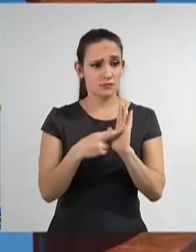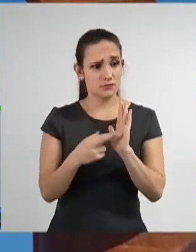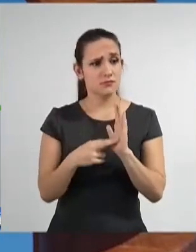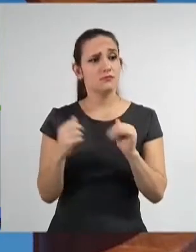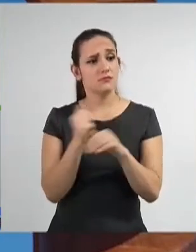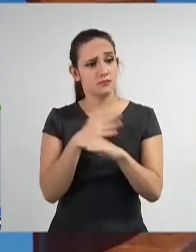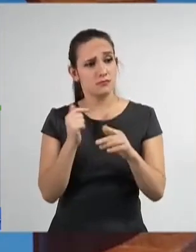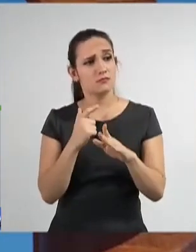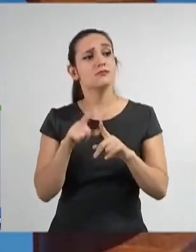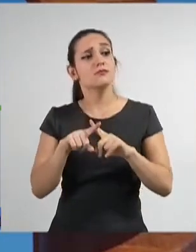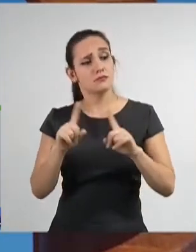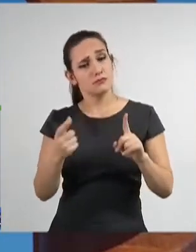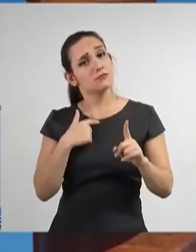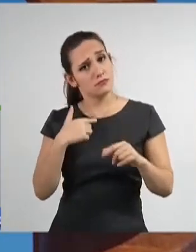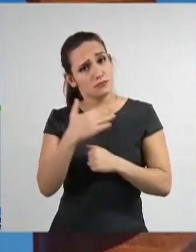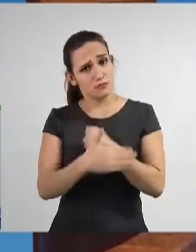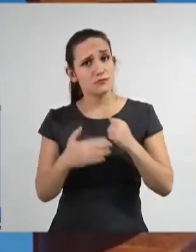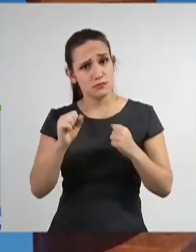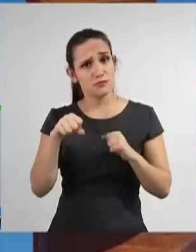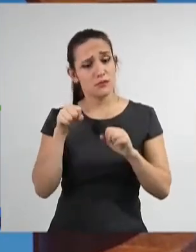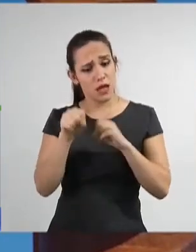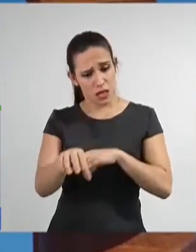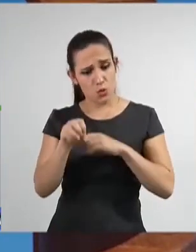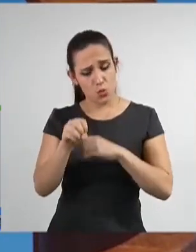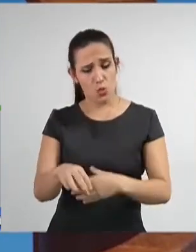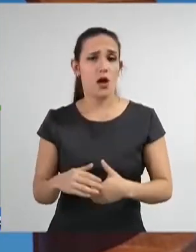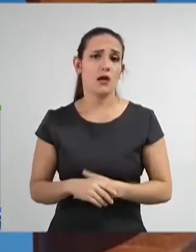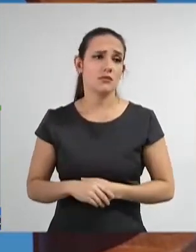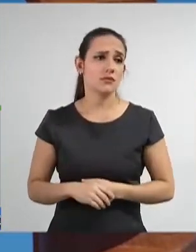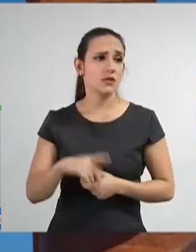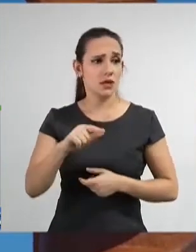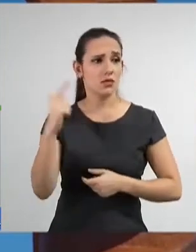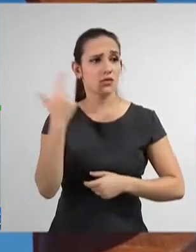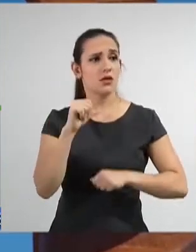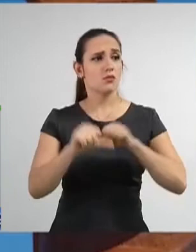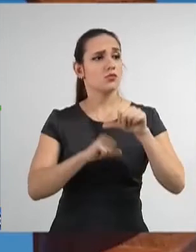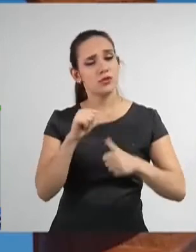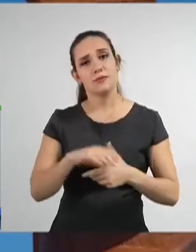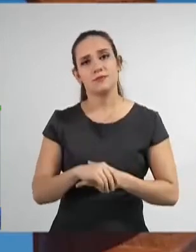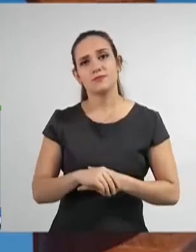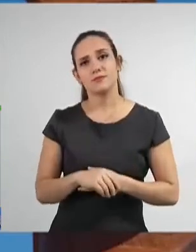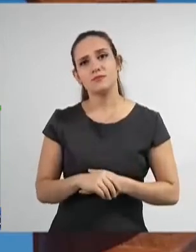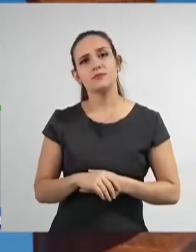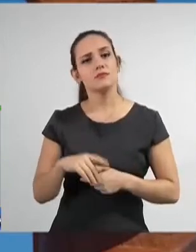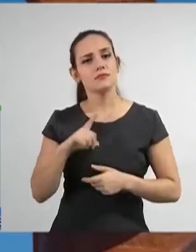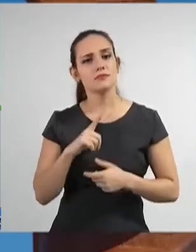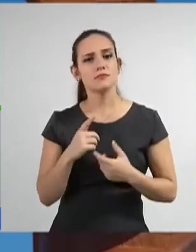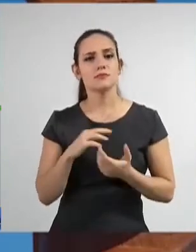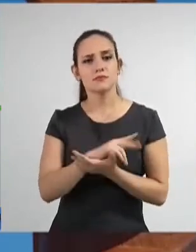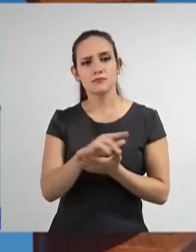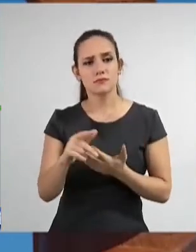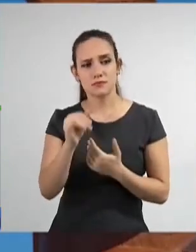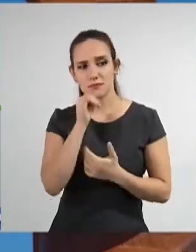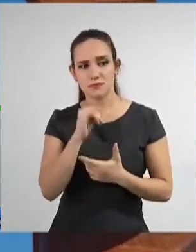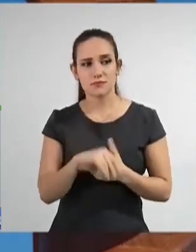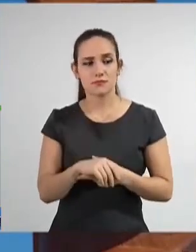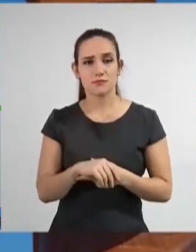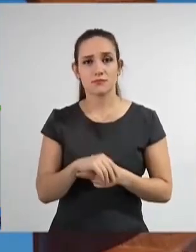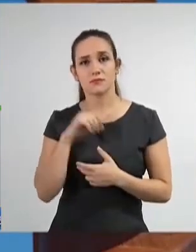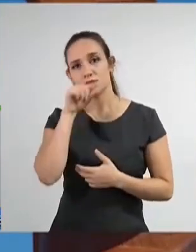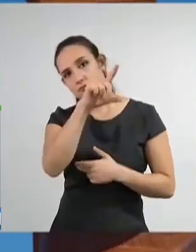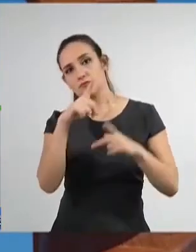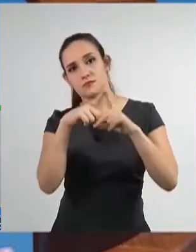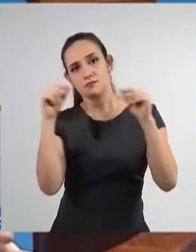é que eu defendo a educação, que é a única coisa que pode mudar isso. Nós temos exemplos, eu vou dar um aqui. Em